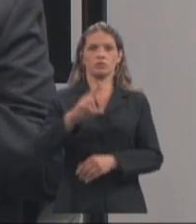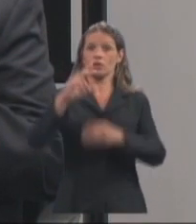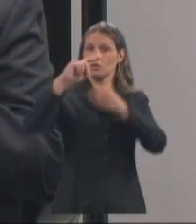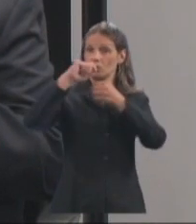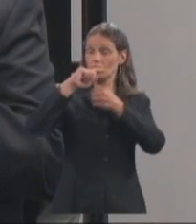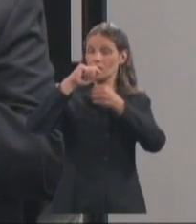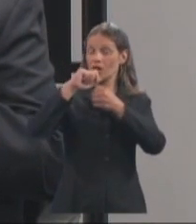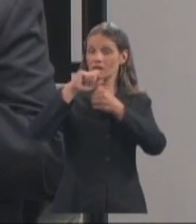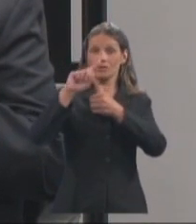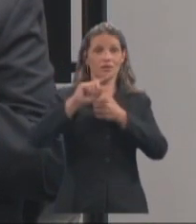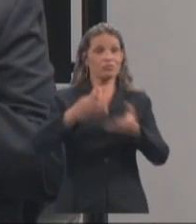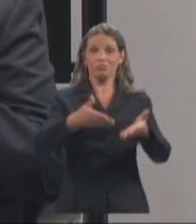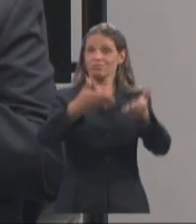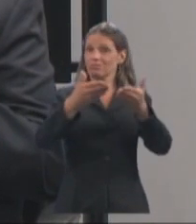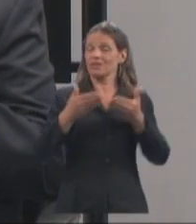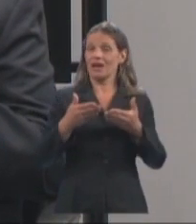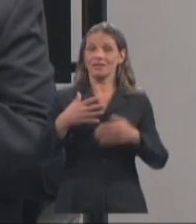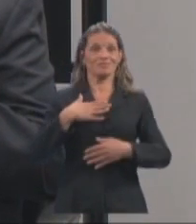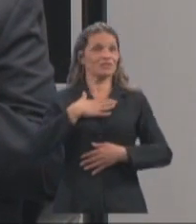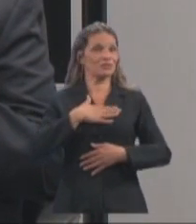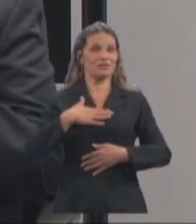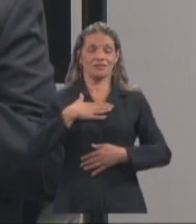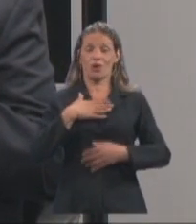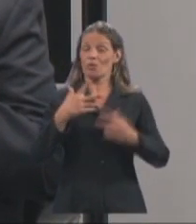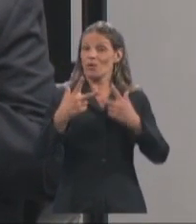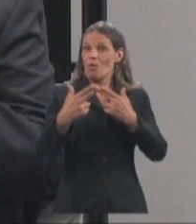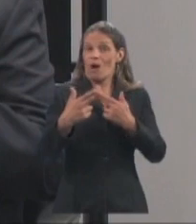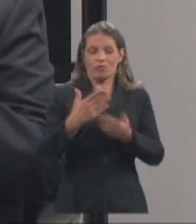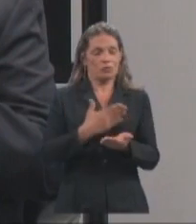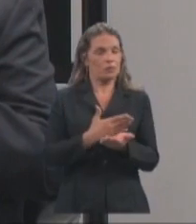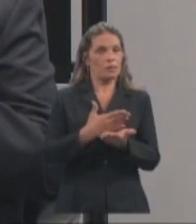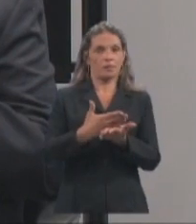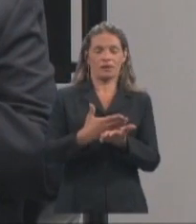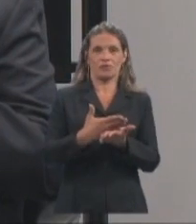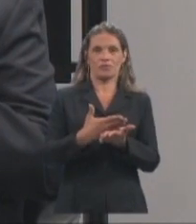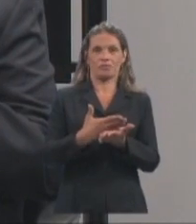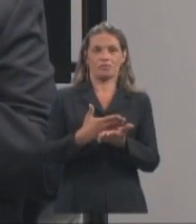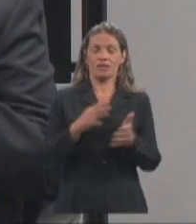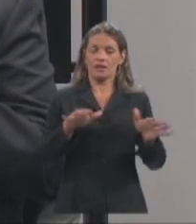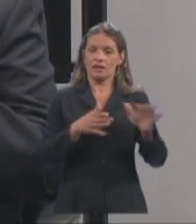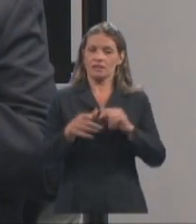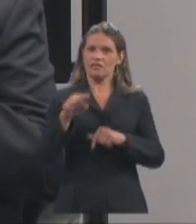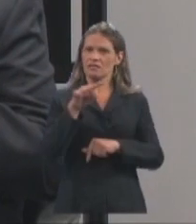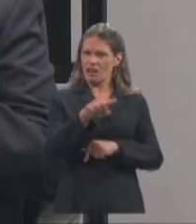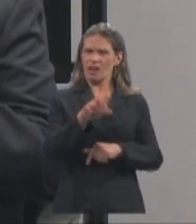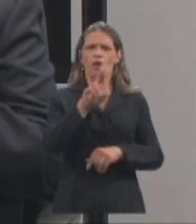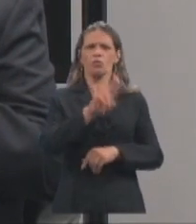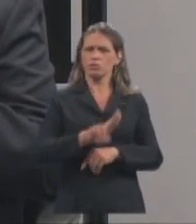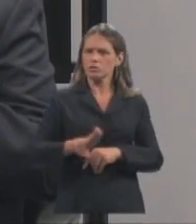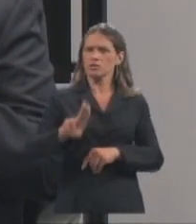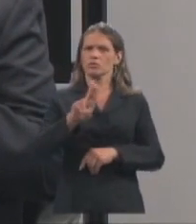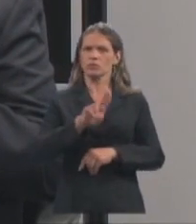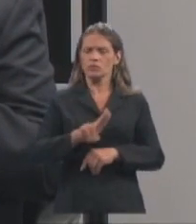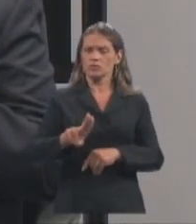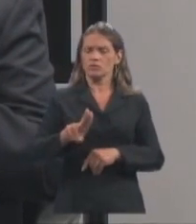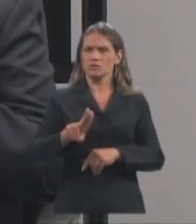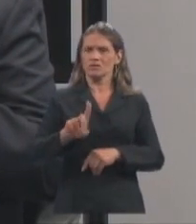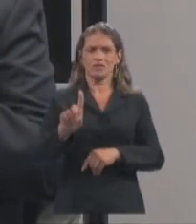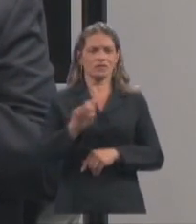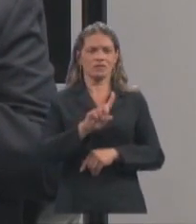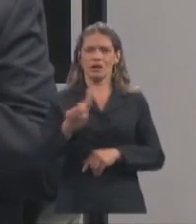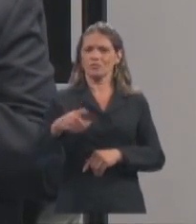a a satisfação que a pessoa espera entende e às vezes ela usa Usa usa e aquilo não